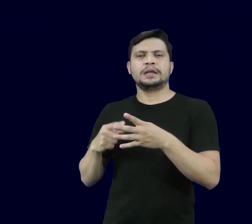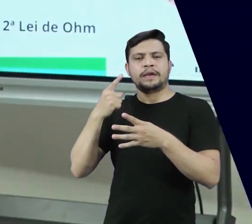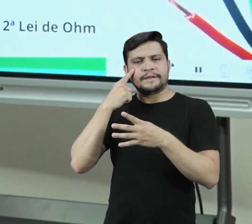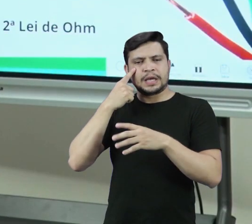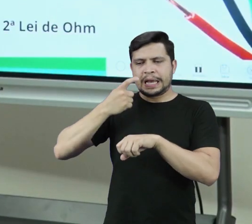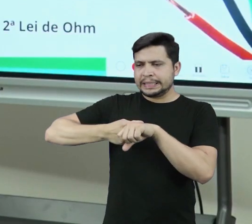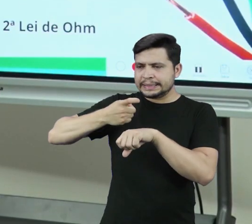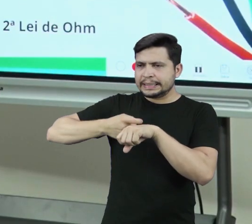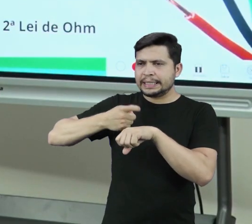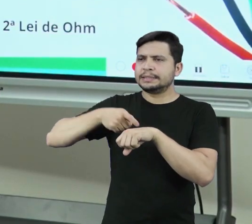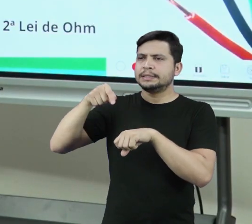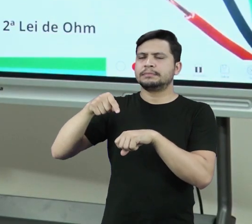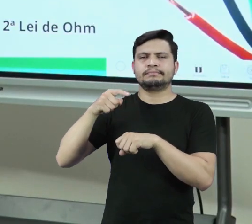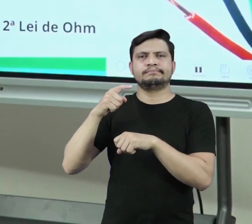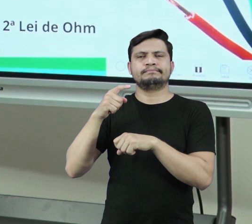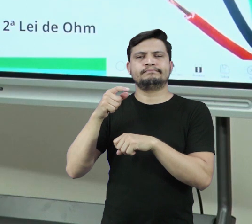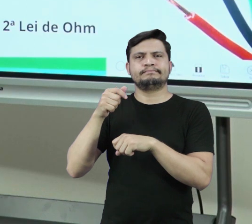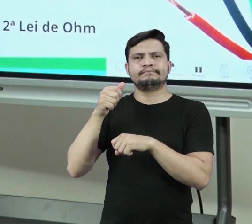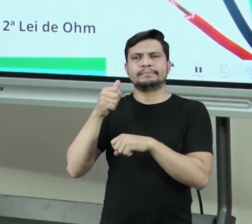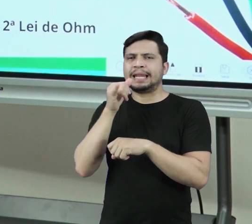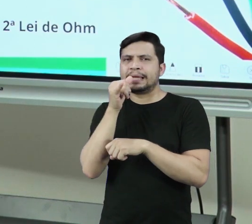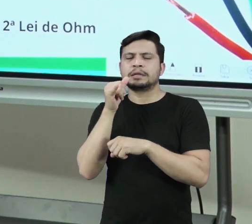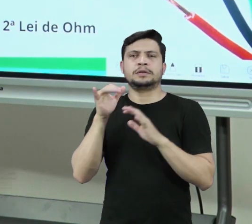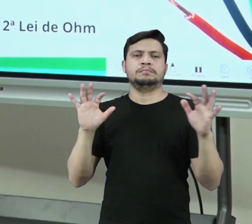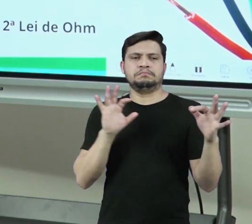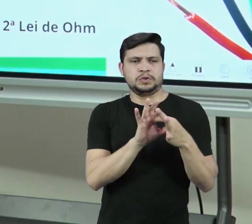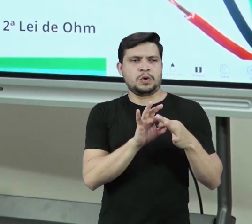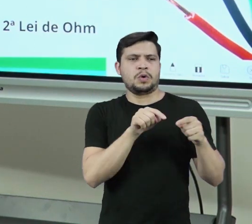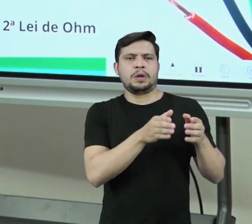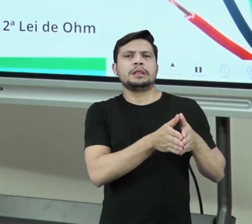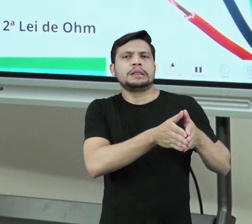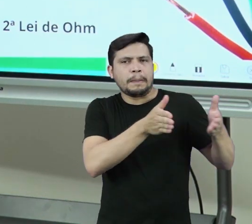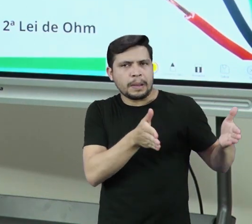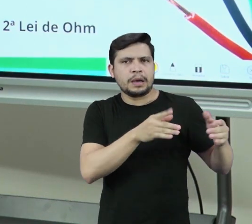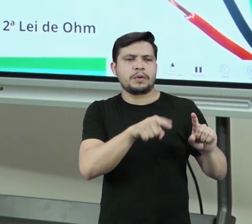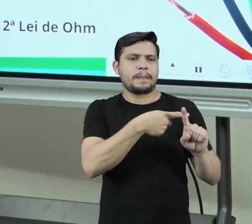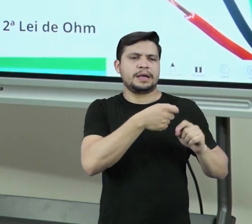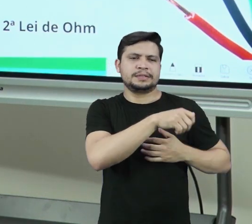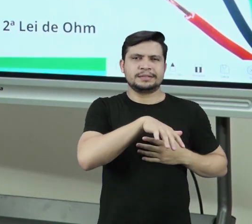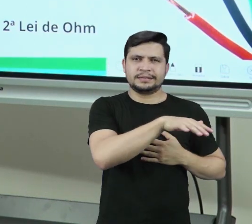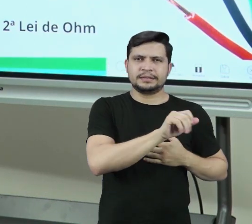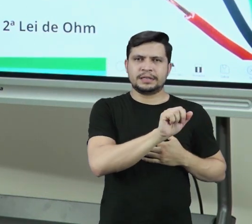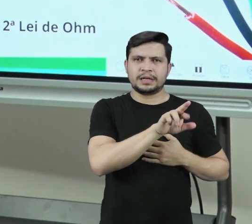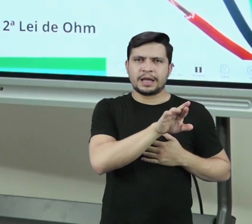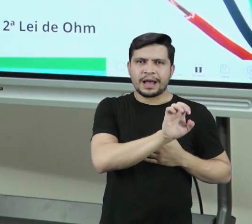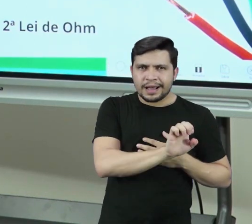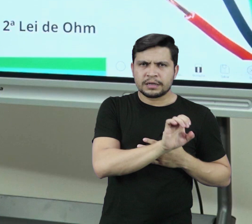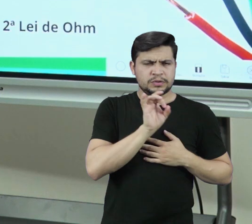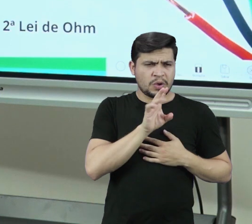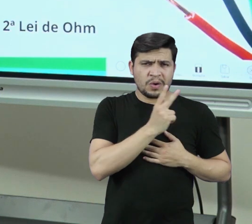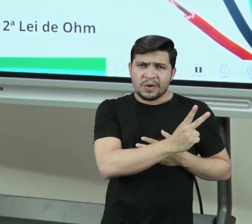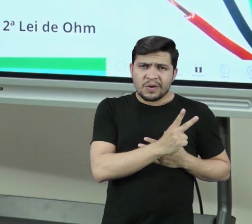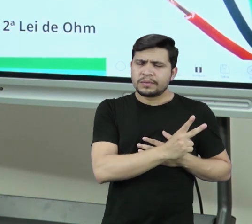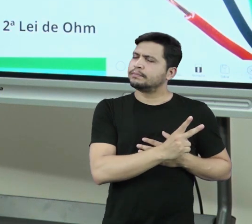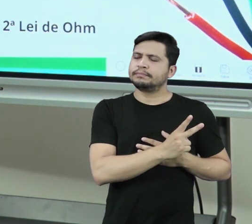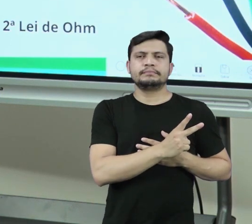às condições de dimensão, de tamanho e de área. Dependia também da composição do material. E essa composição do